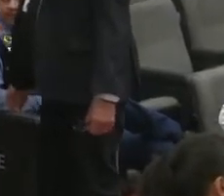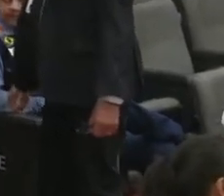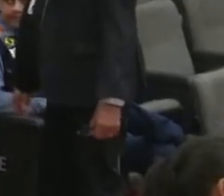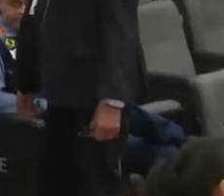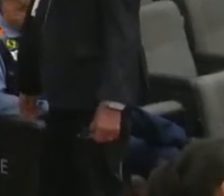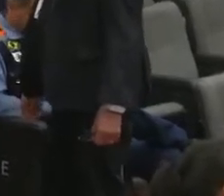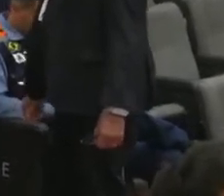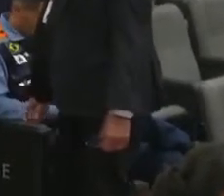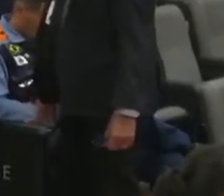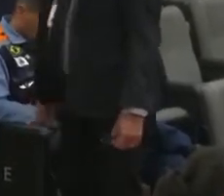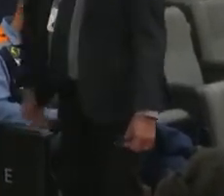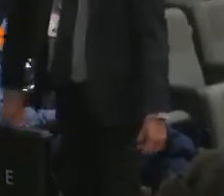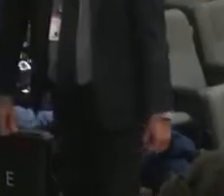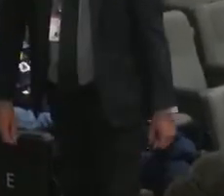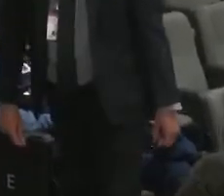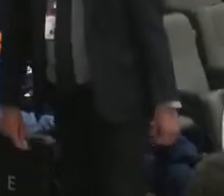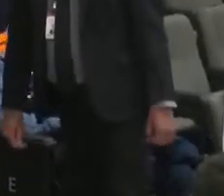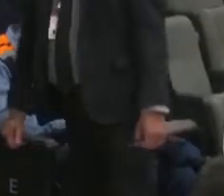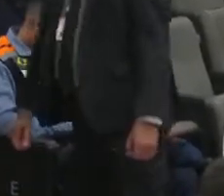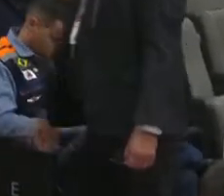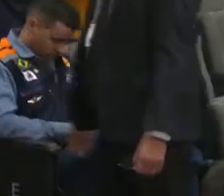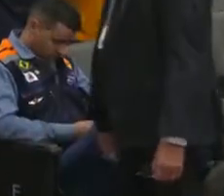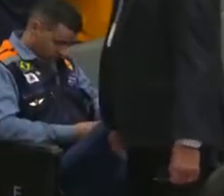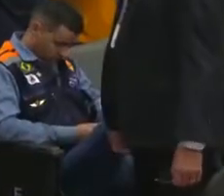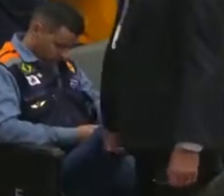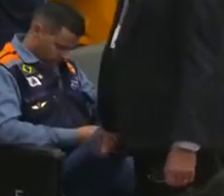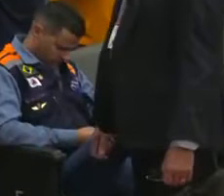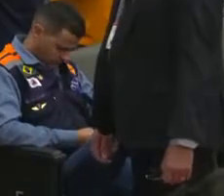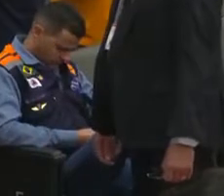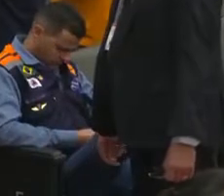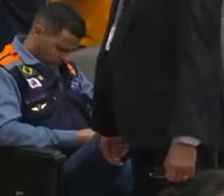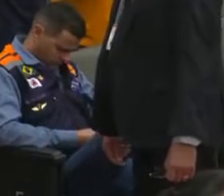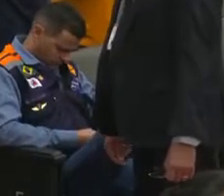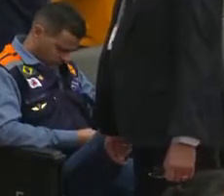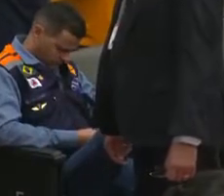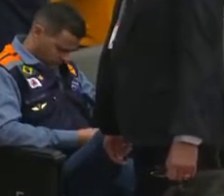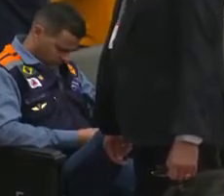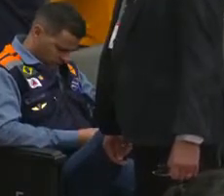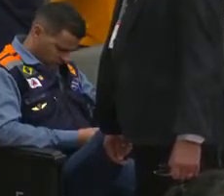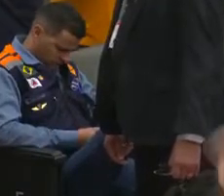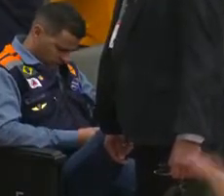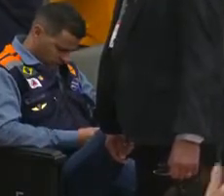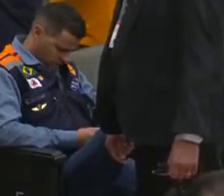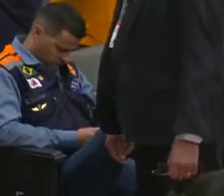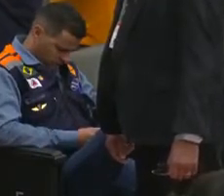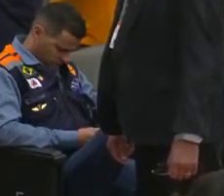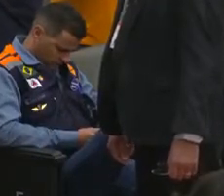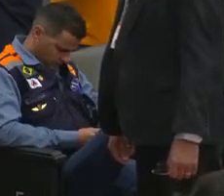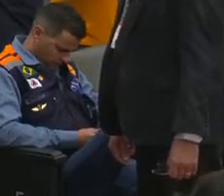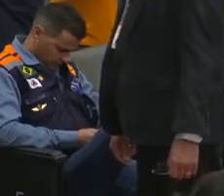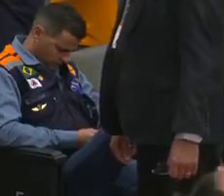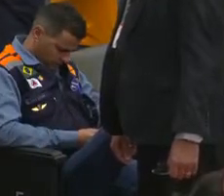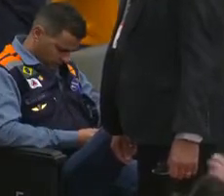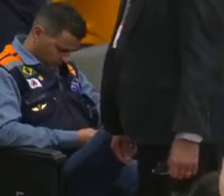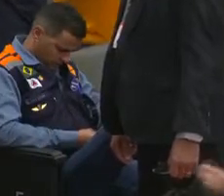E aí E aí E aí